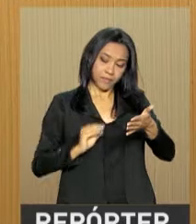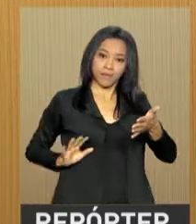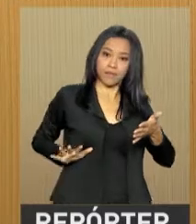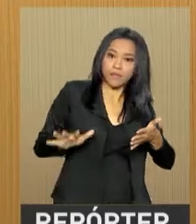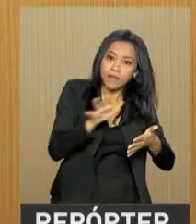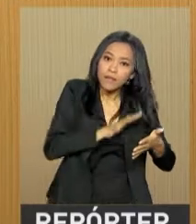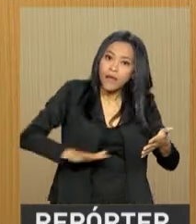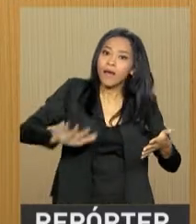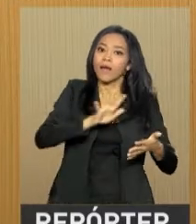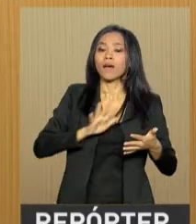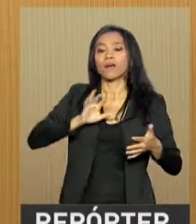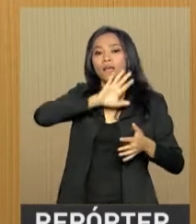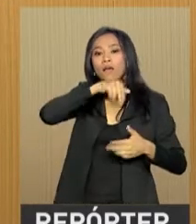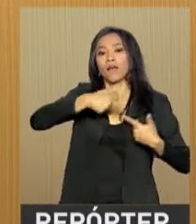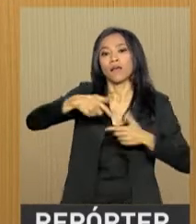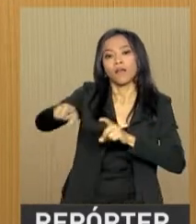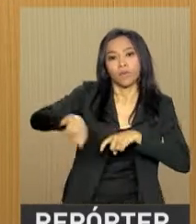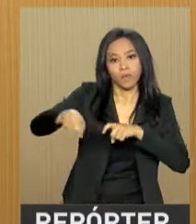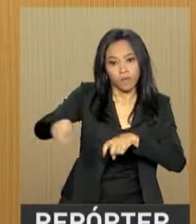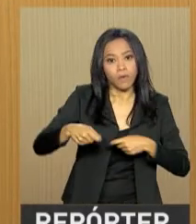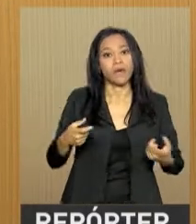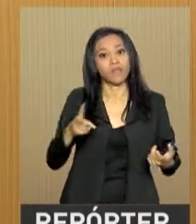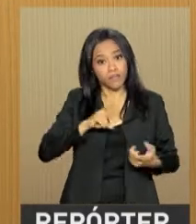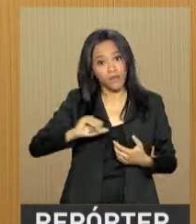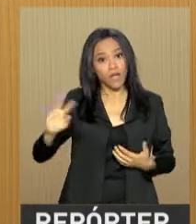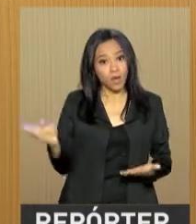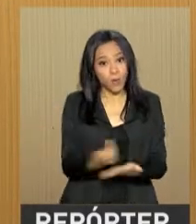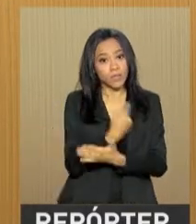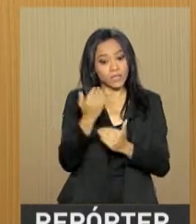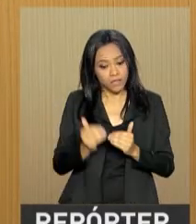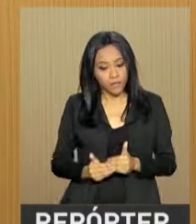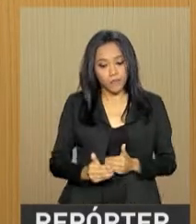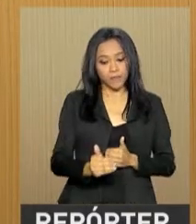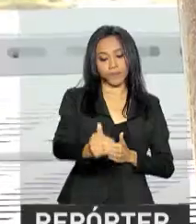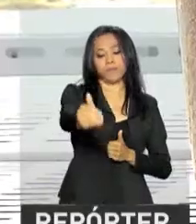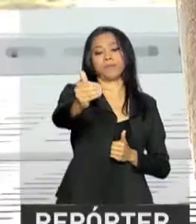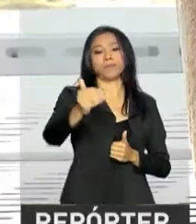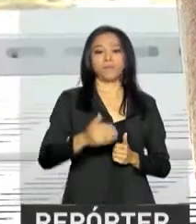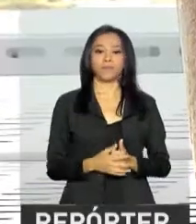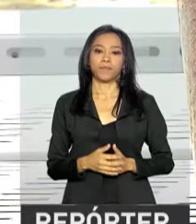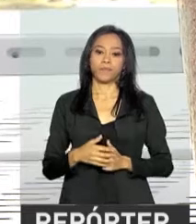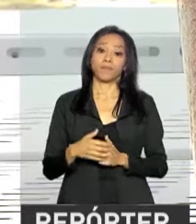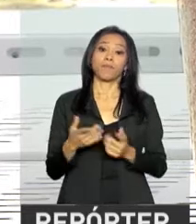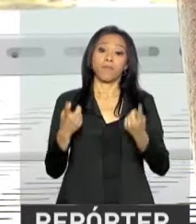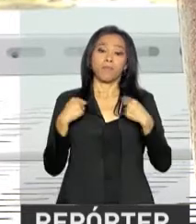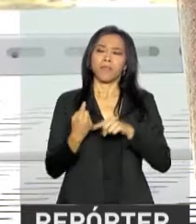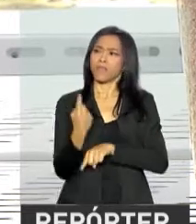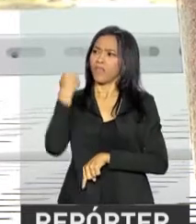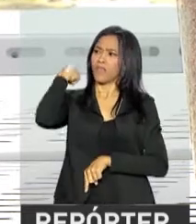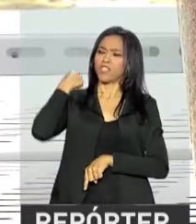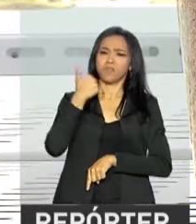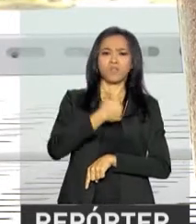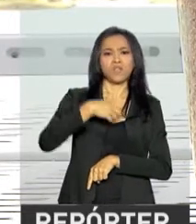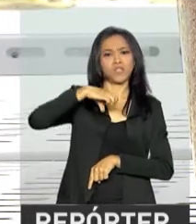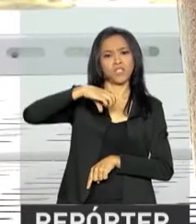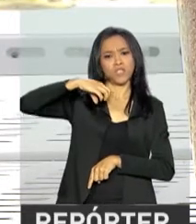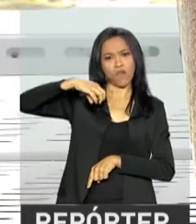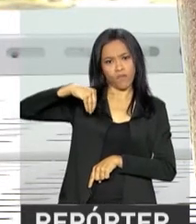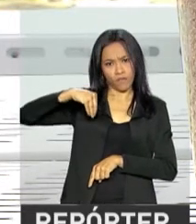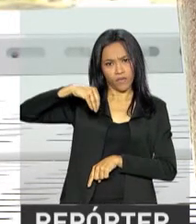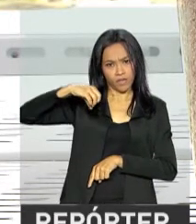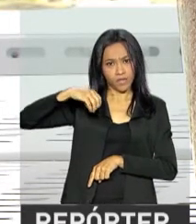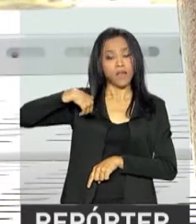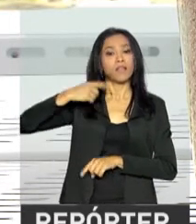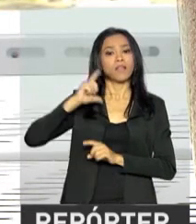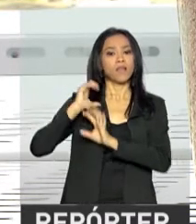florestal terão a enfrentar nesse horizonte de 2030 desde o fim dos anos 90 a embrapa lança um